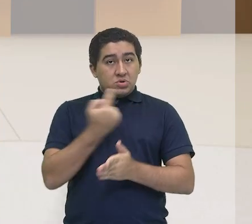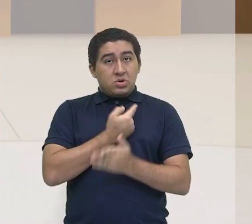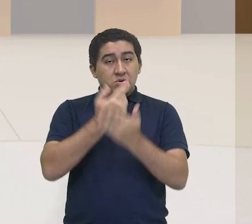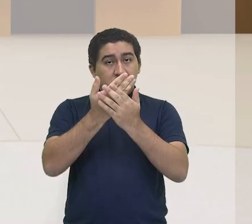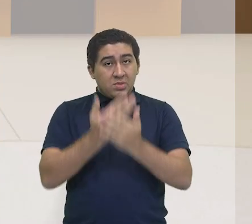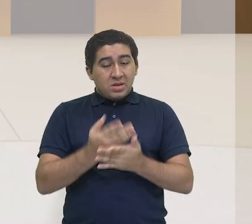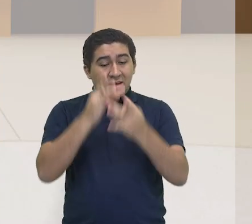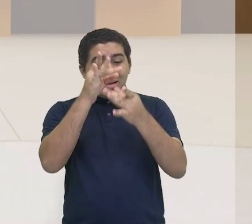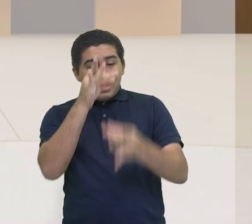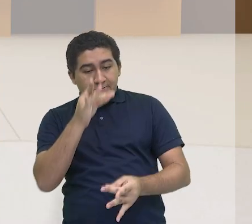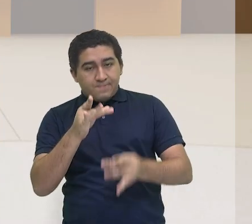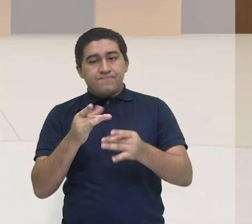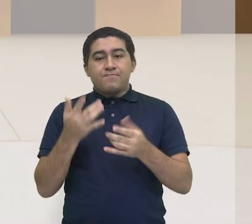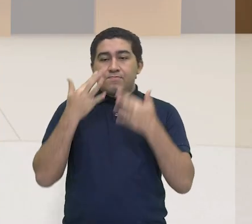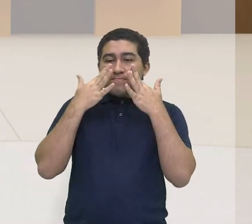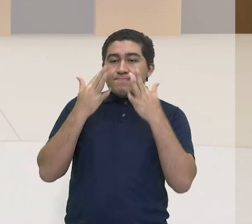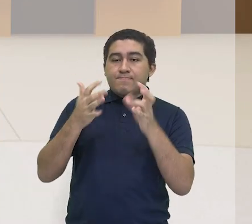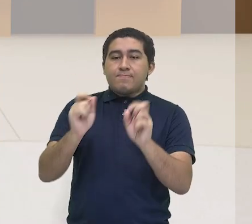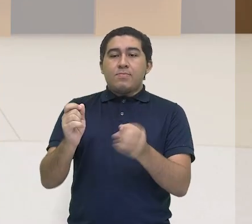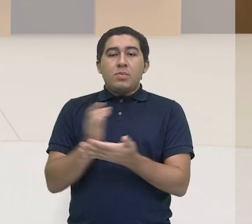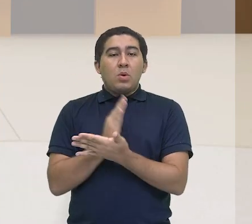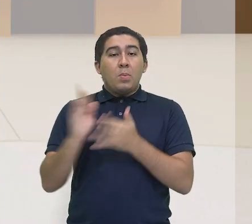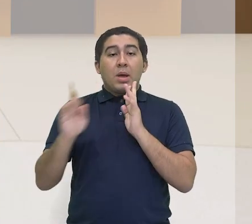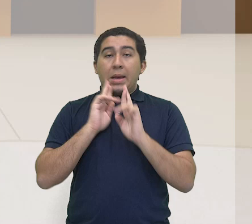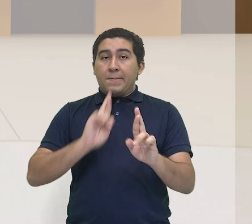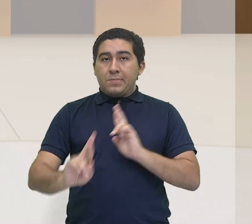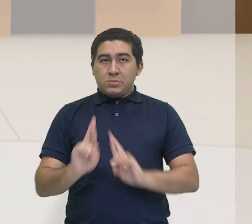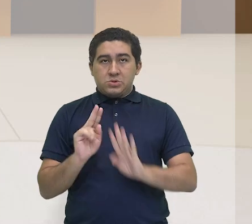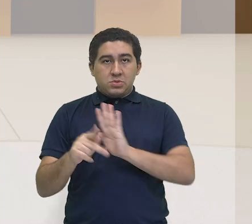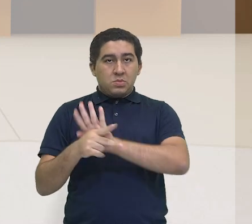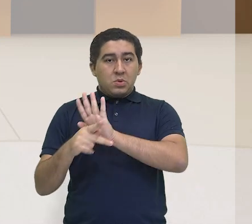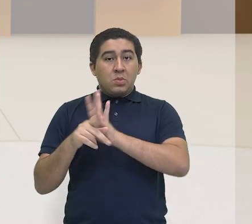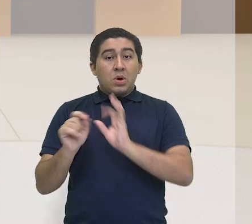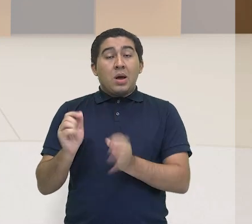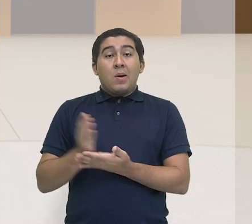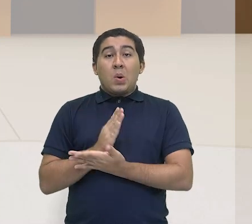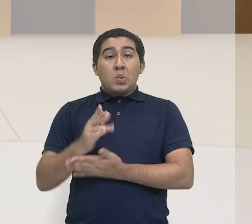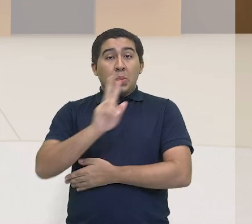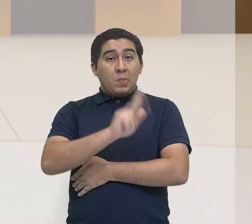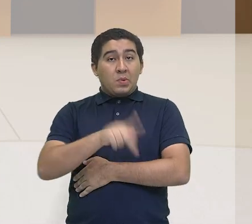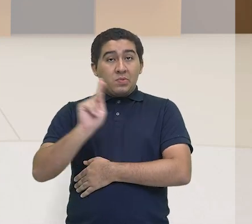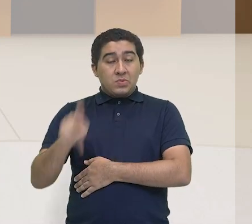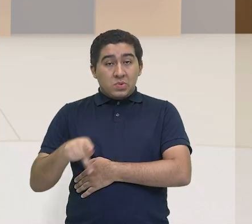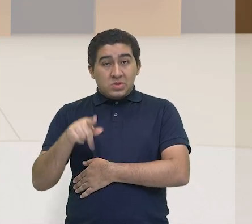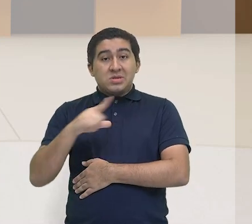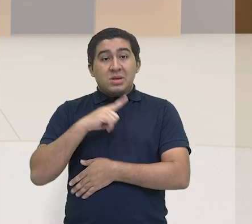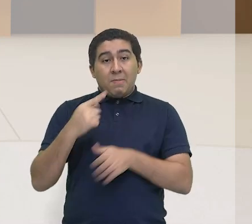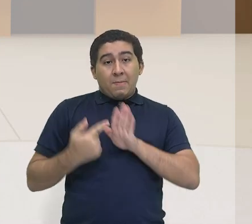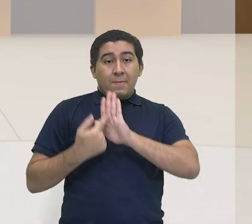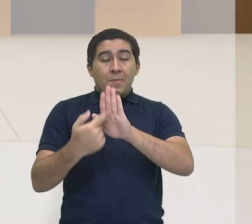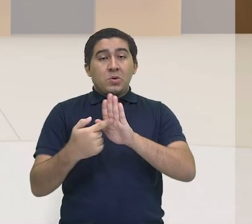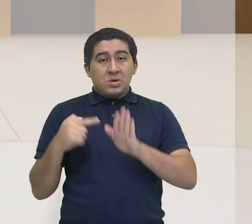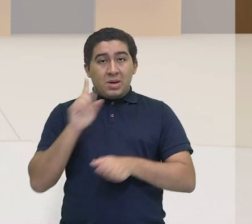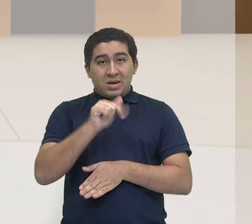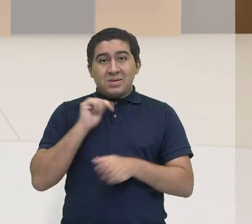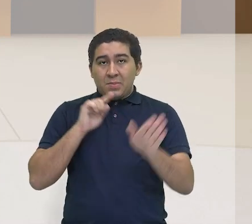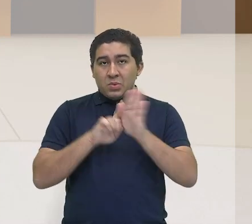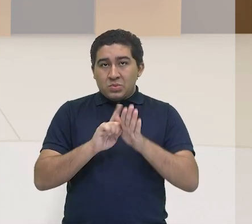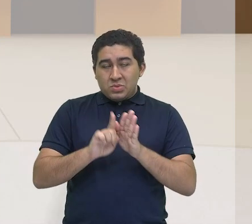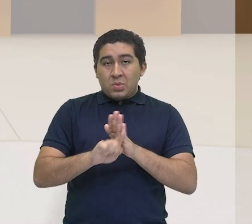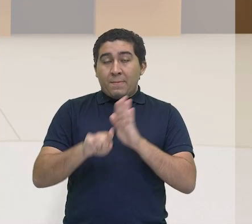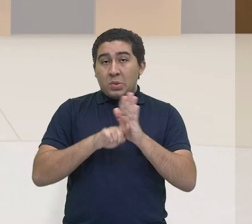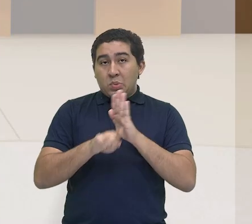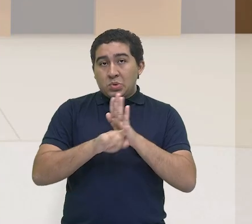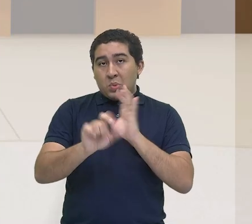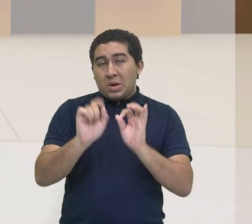aprofundarmos, eu quero que vocês acompanhem aí algumas respostas que alguns professores trouxeram para esta pergunta. O